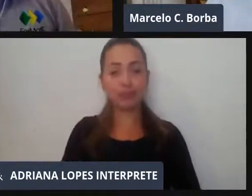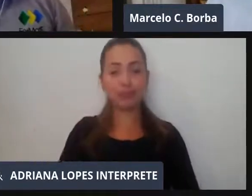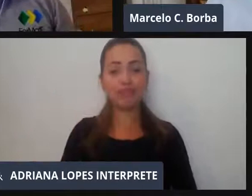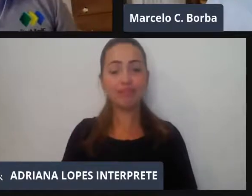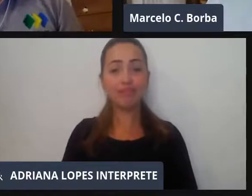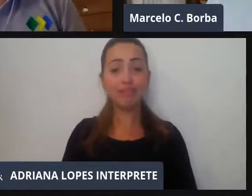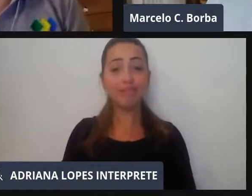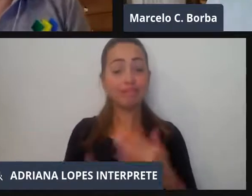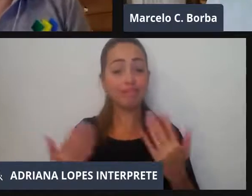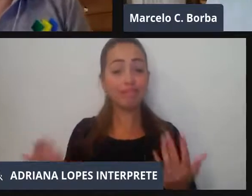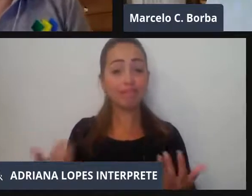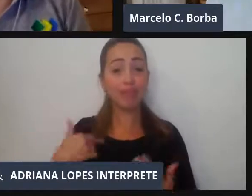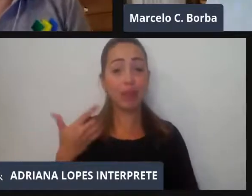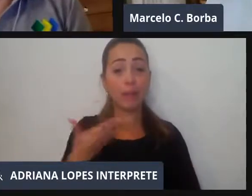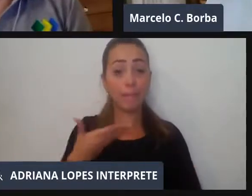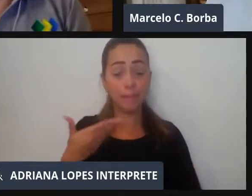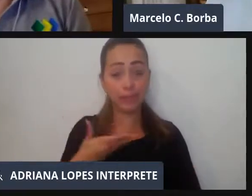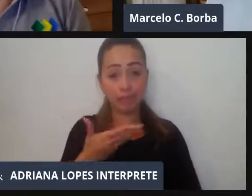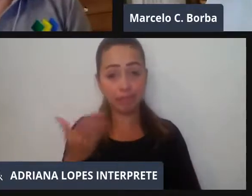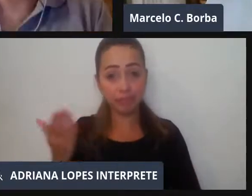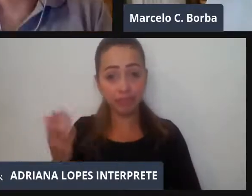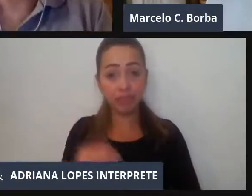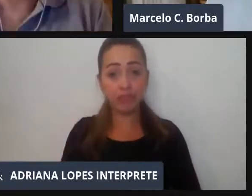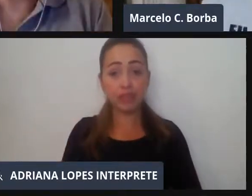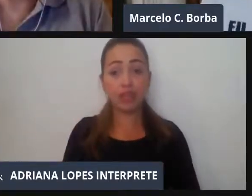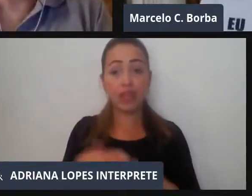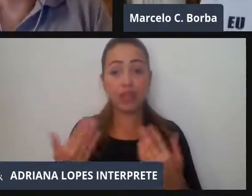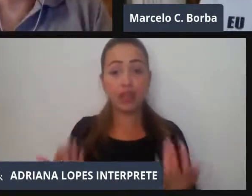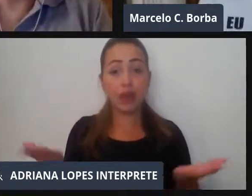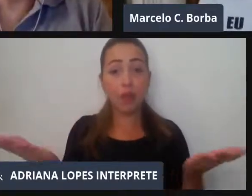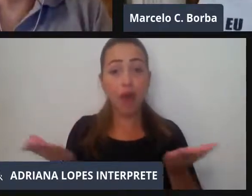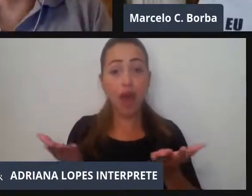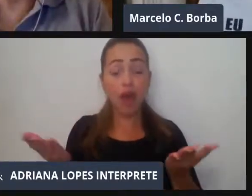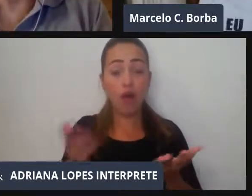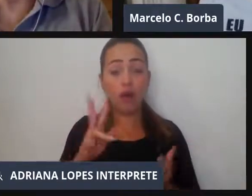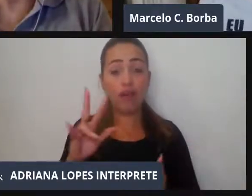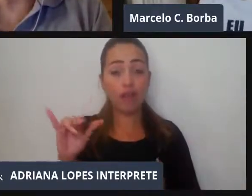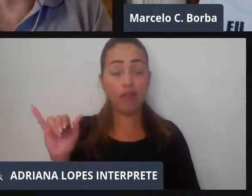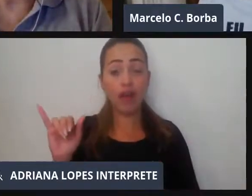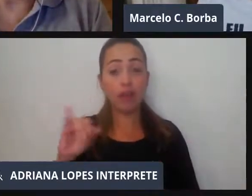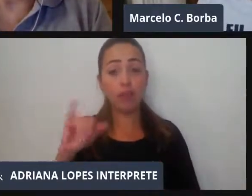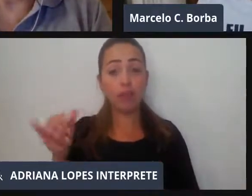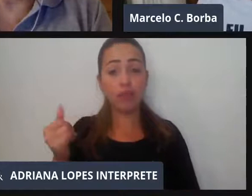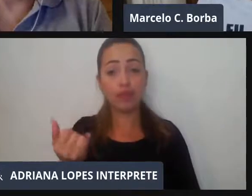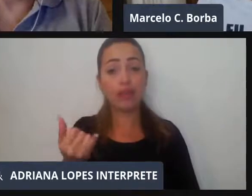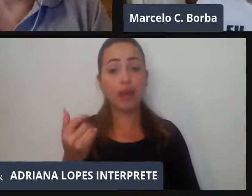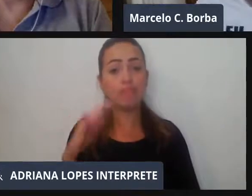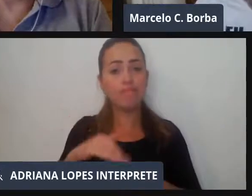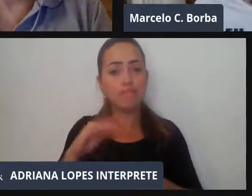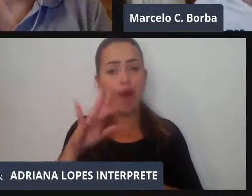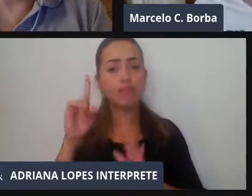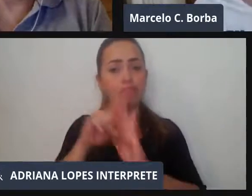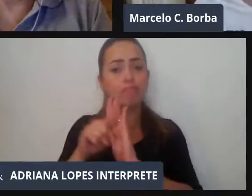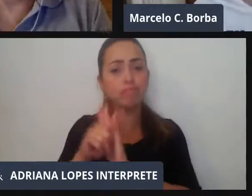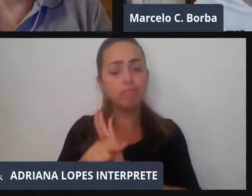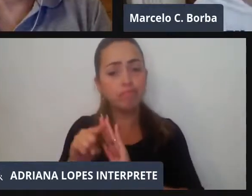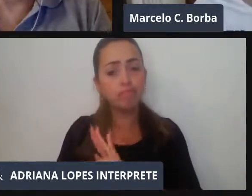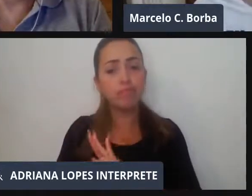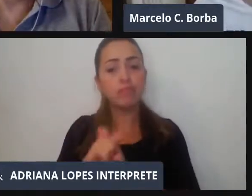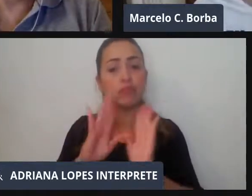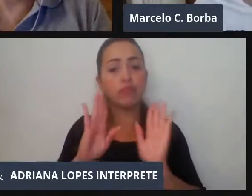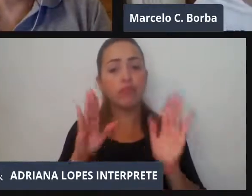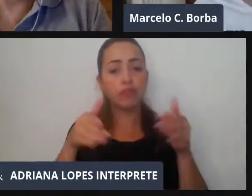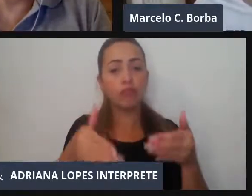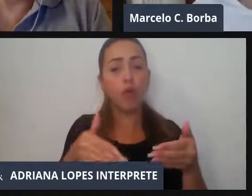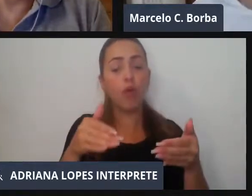Olha só, então, meus amigos, então, vamos agora passar mais para pegar as perguntas e vamos...